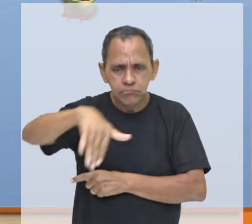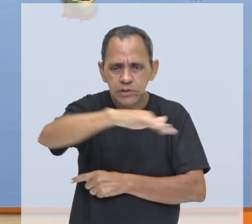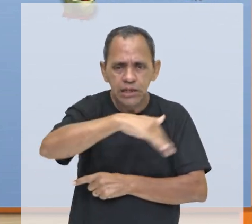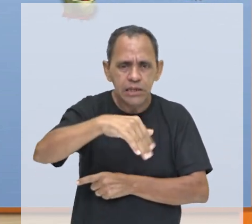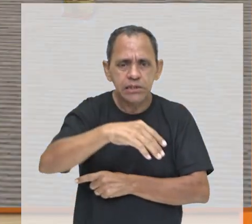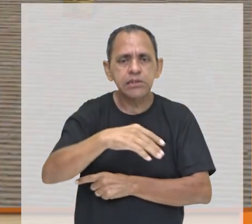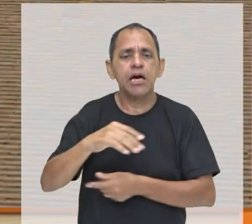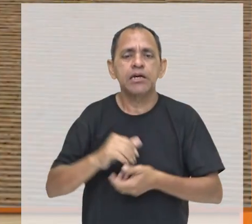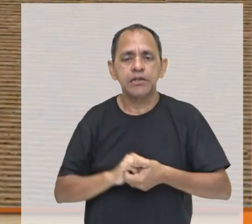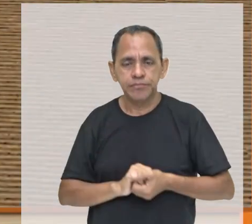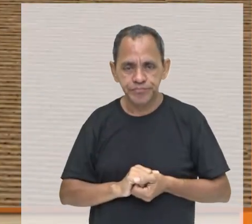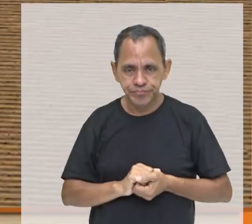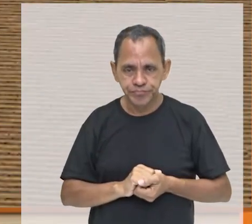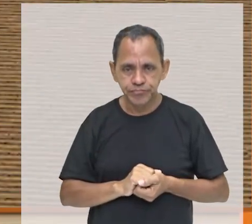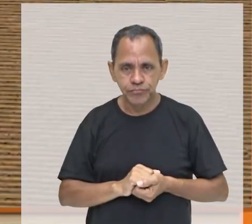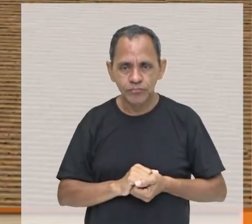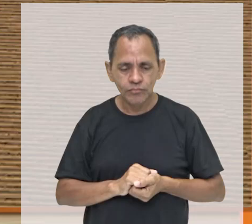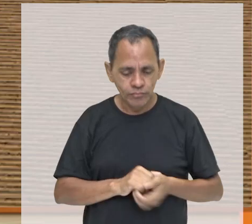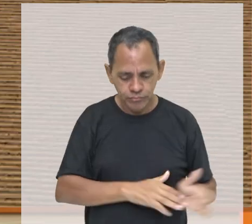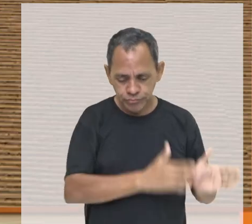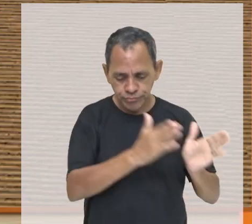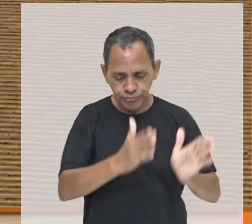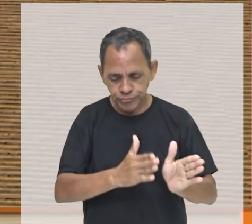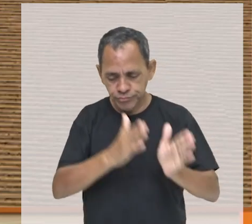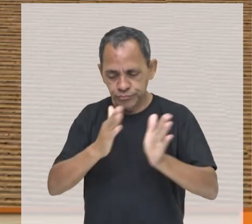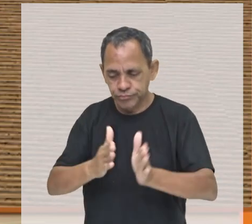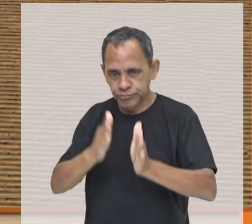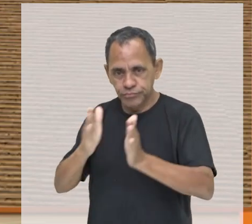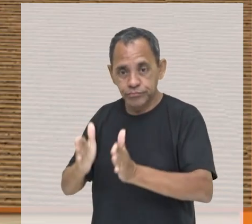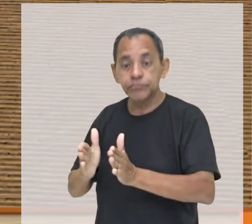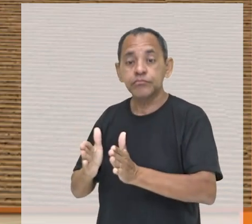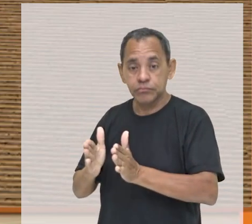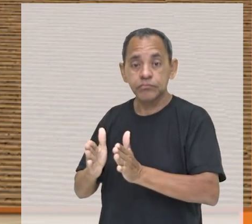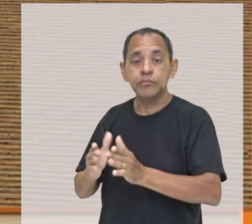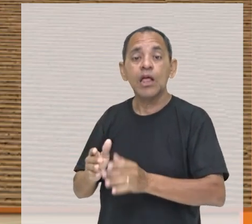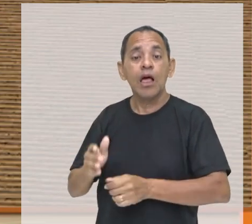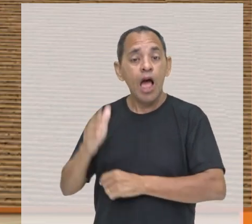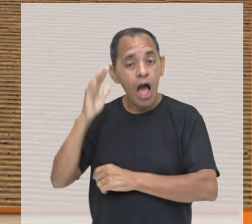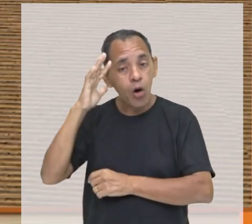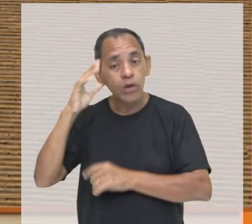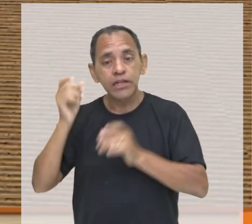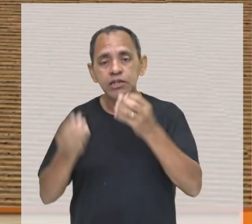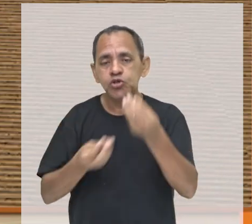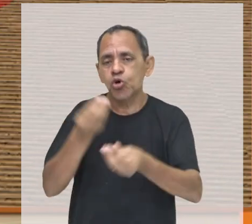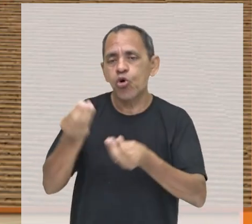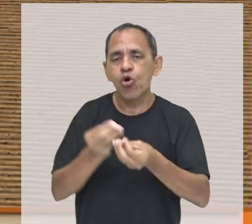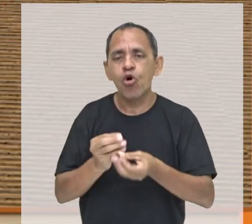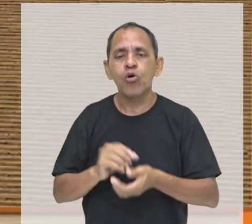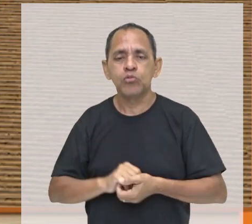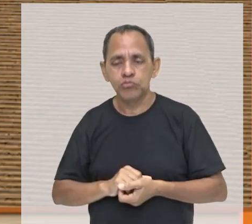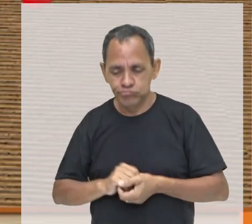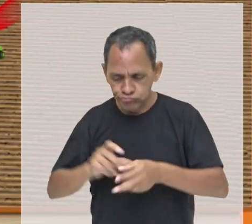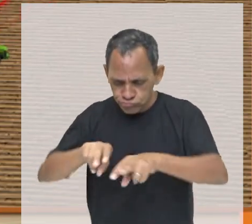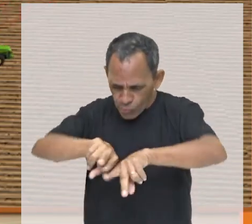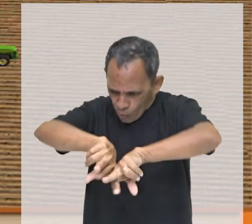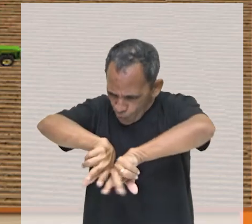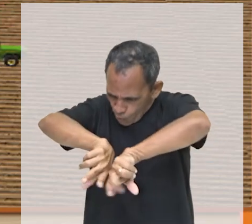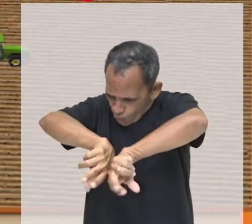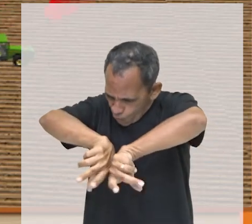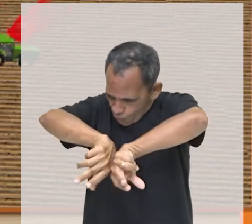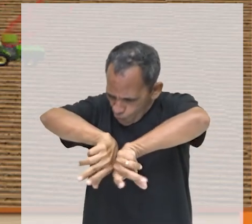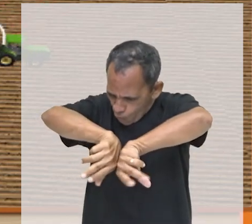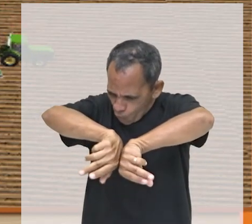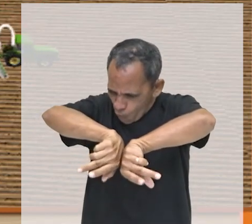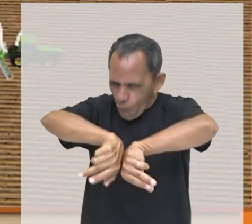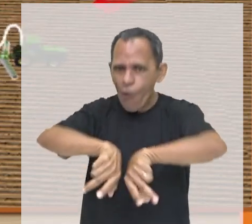E também essas etapas aí que acabam ocorrendo, né, com o cultivo do solo, né, como um trator robô que vai